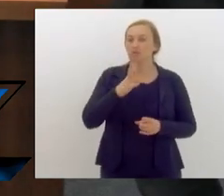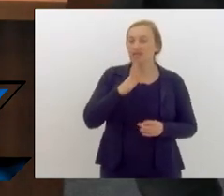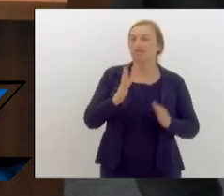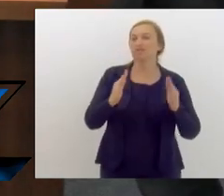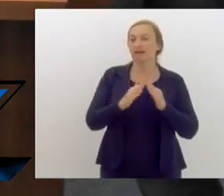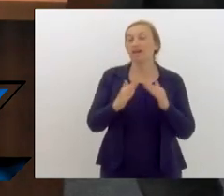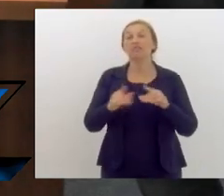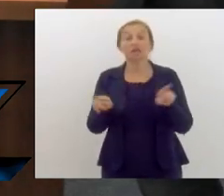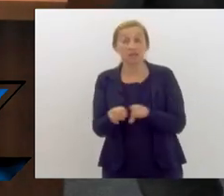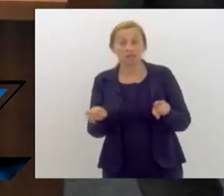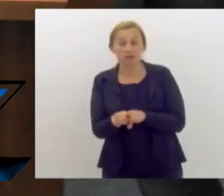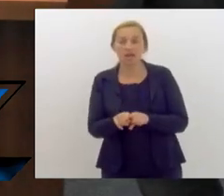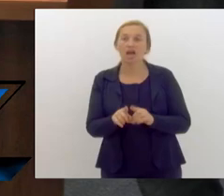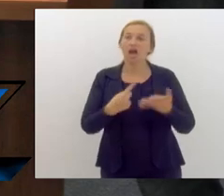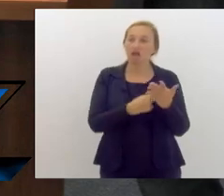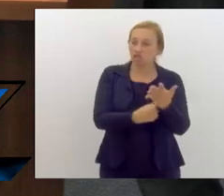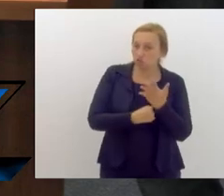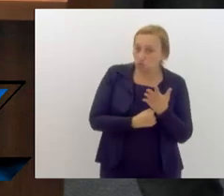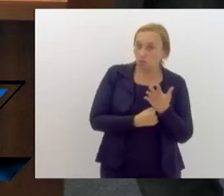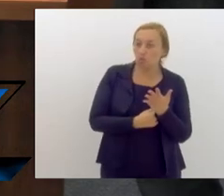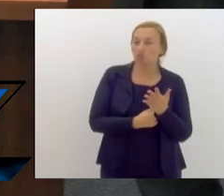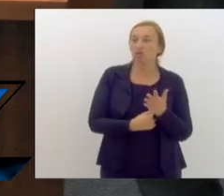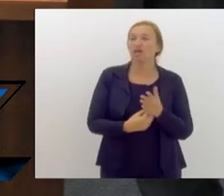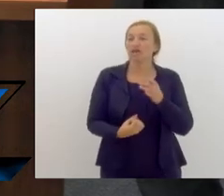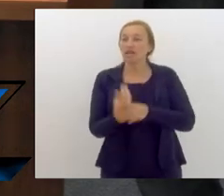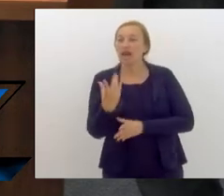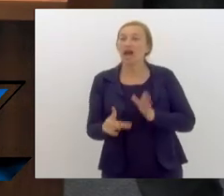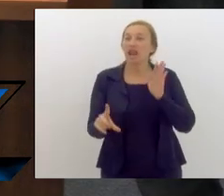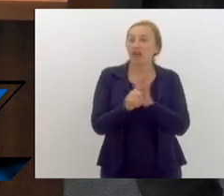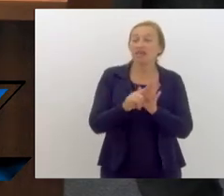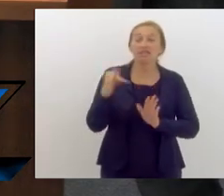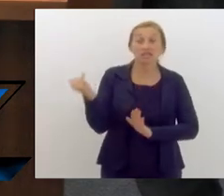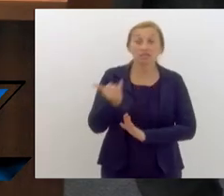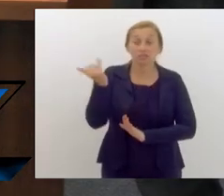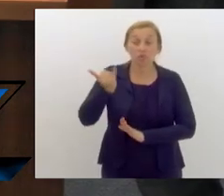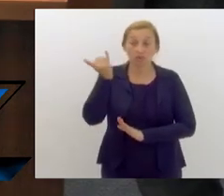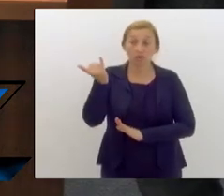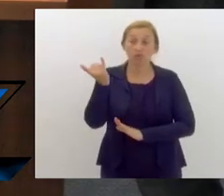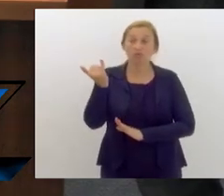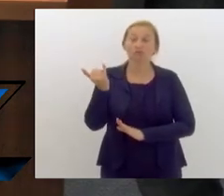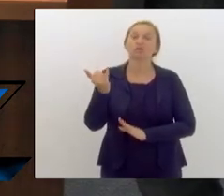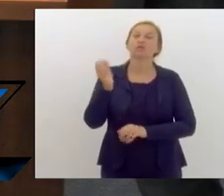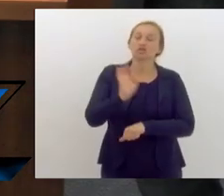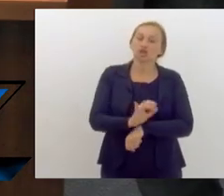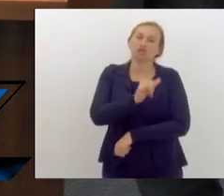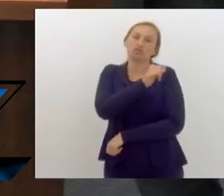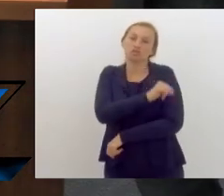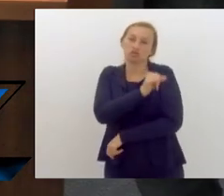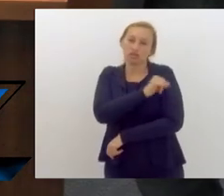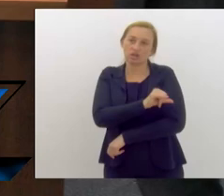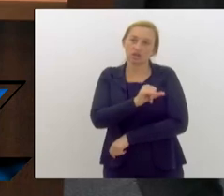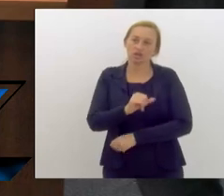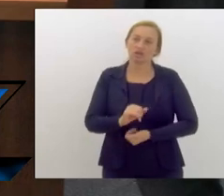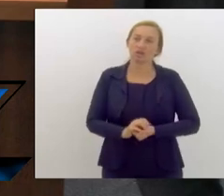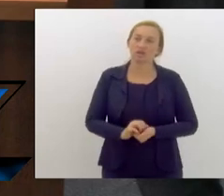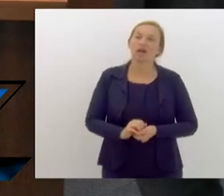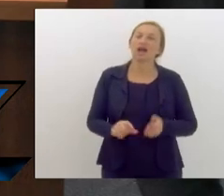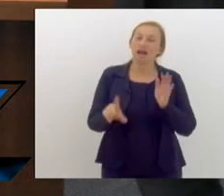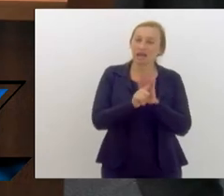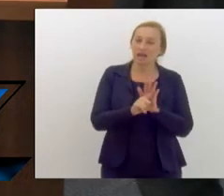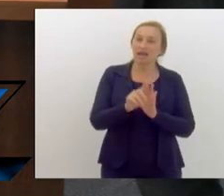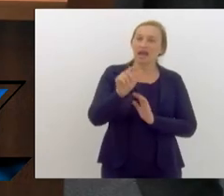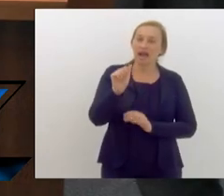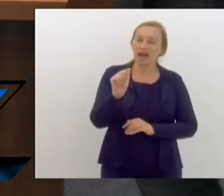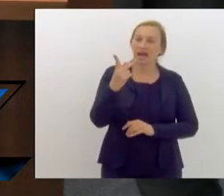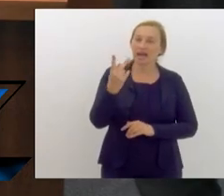como também nos ajudou a fazer leis importante para esse Estado do Rio de Janeiro como a lei